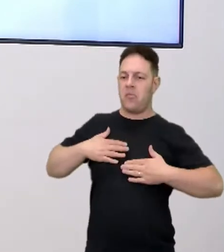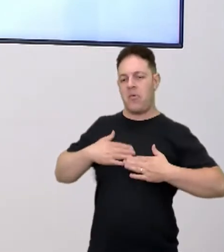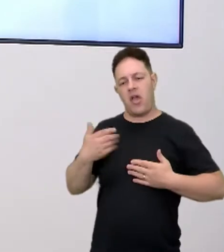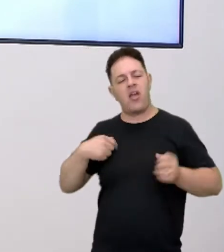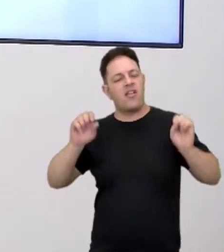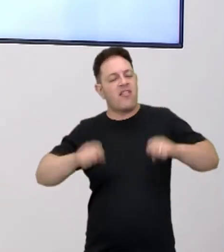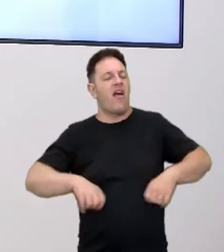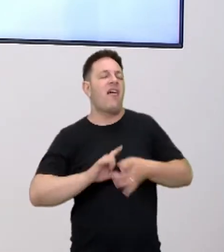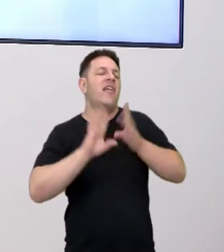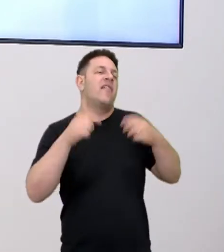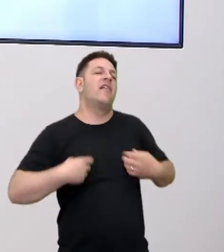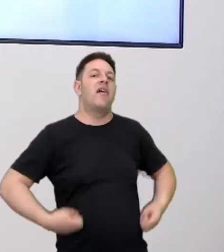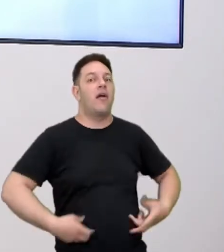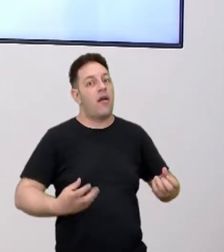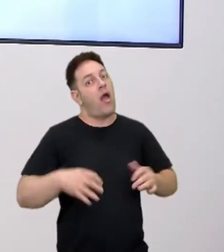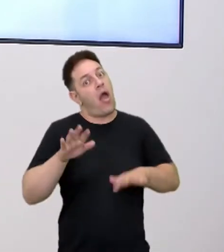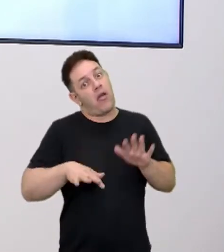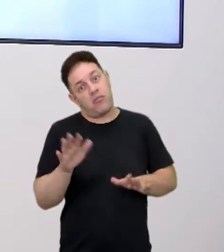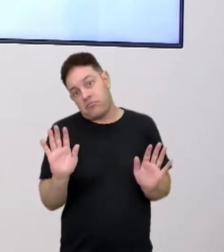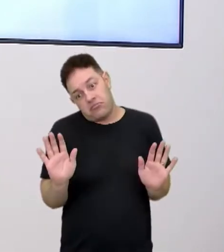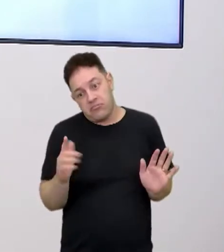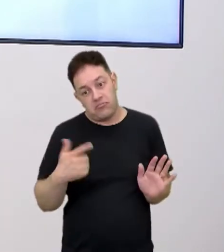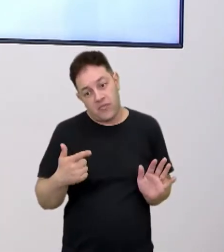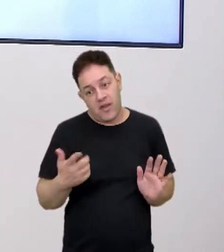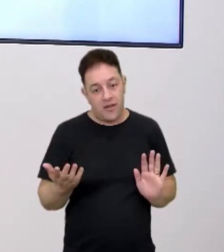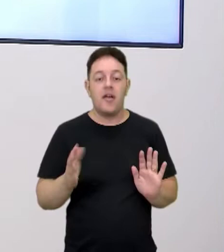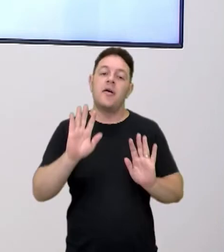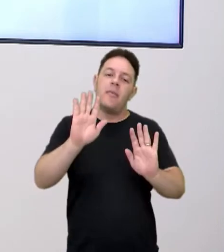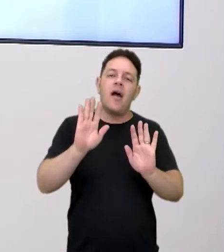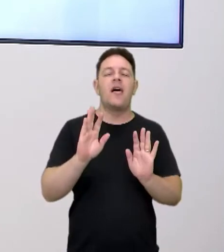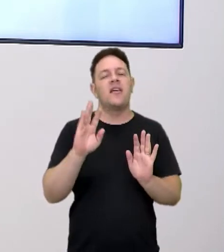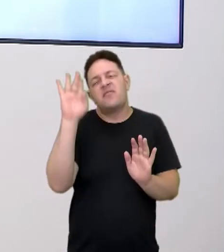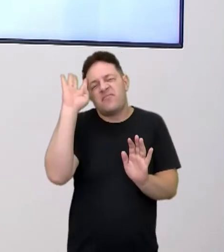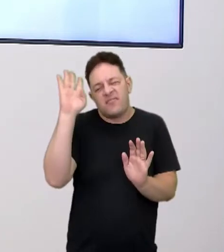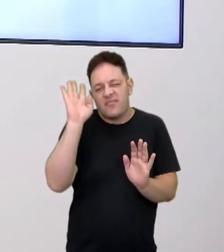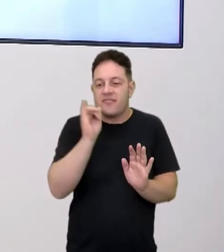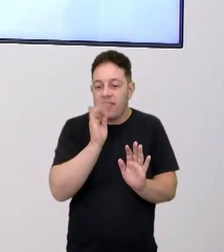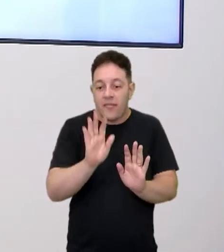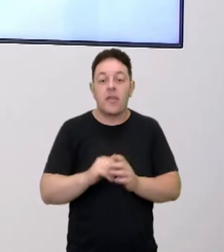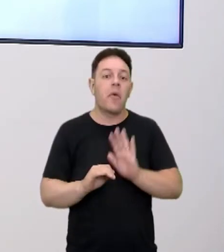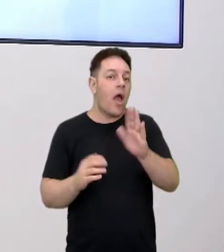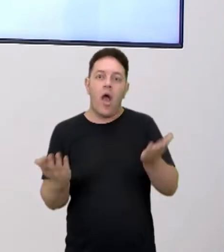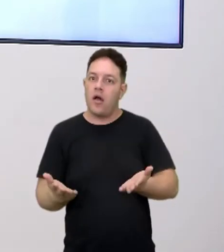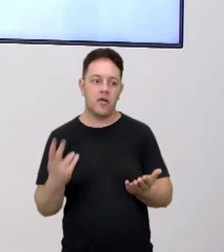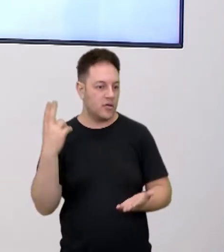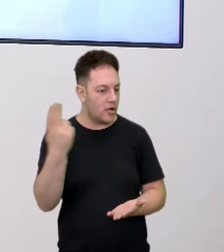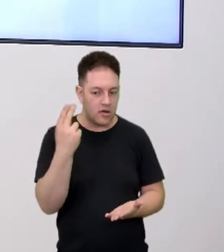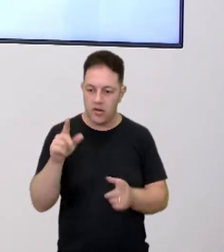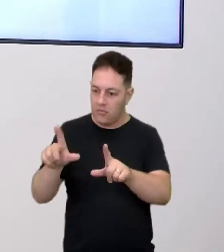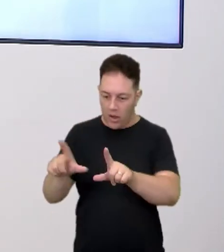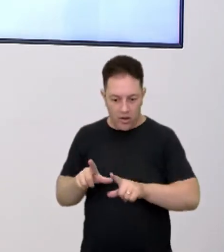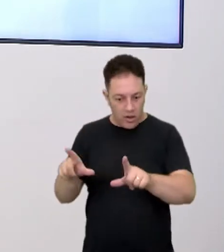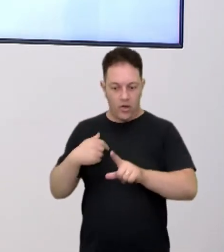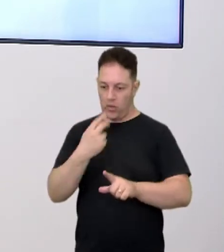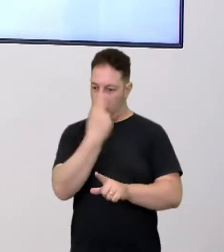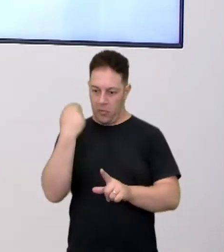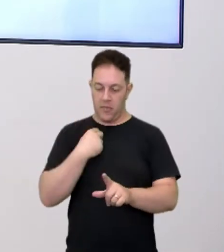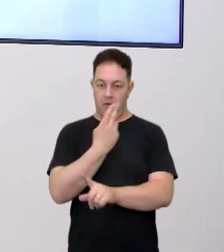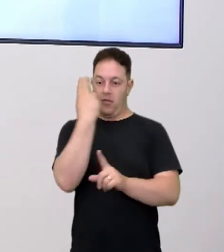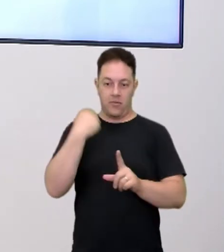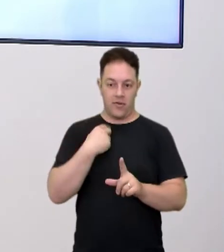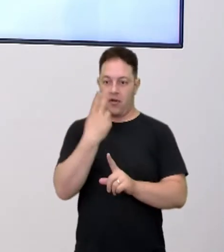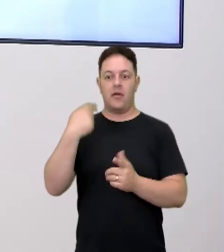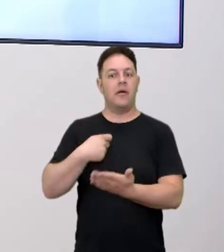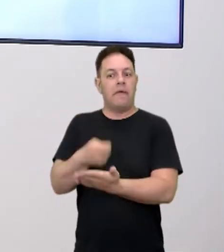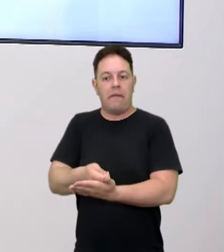com o que eu queria. Às vezes não, mas, né, vamos uma situação hipotética. Mas agora não, os boletos estão chegando no meu nome. Então a gente tem